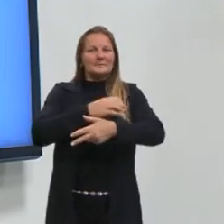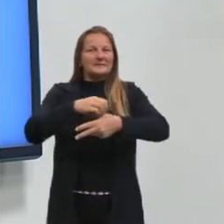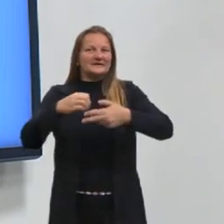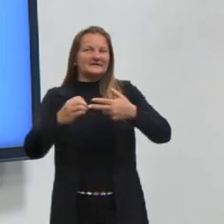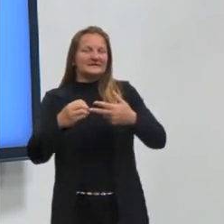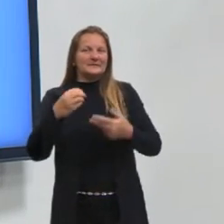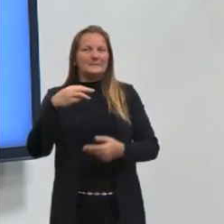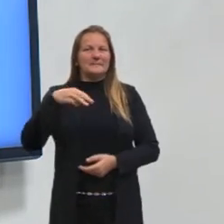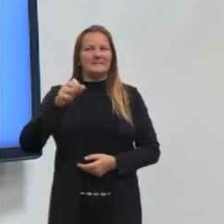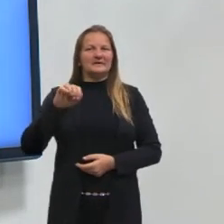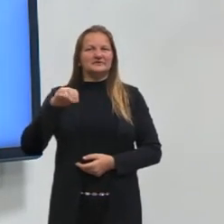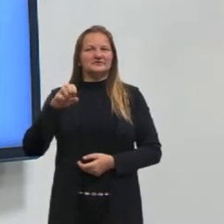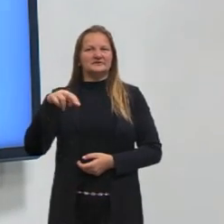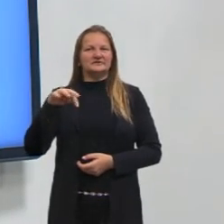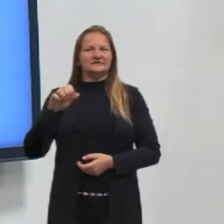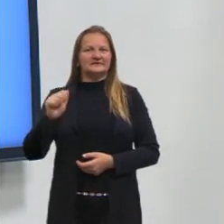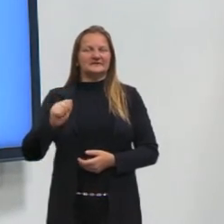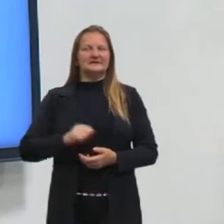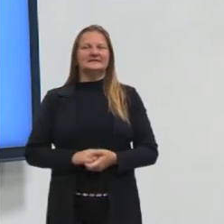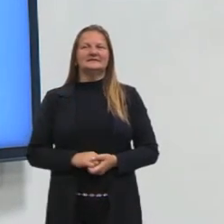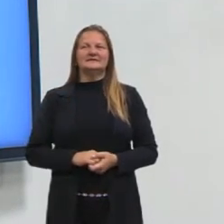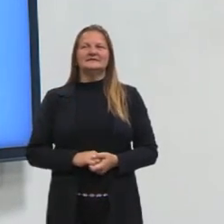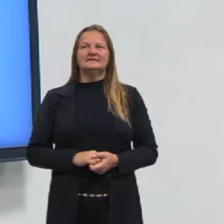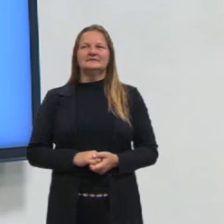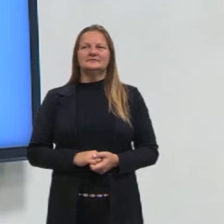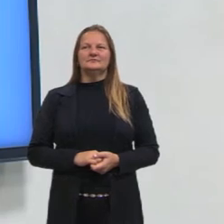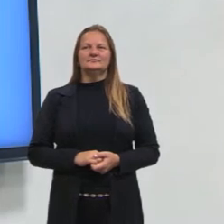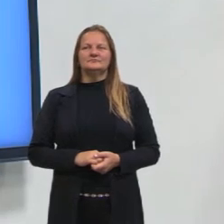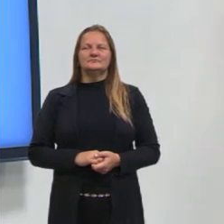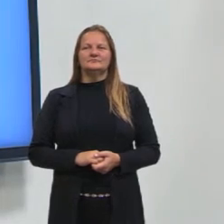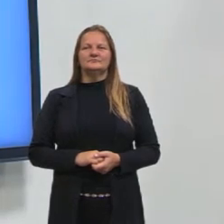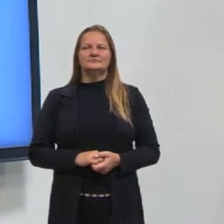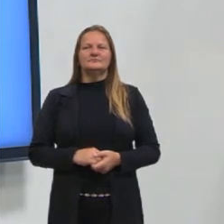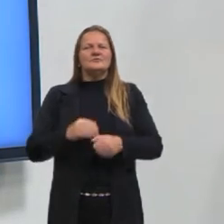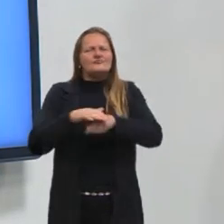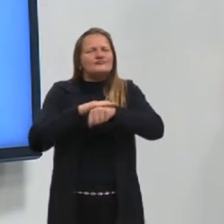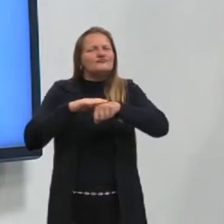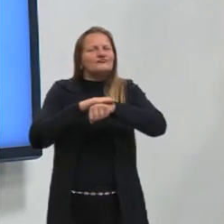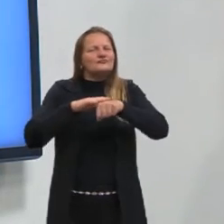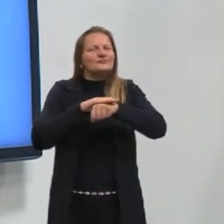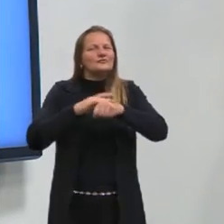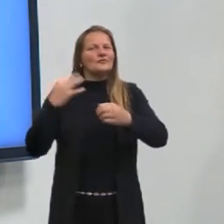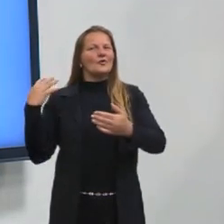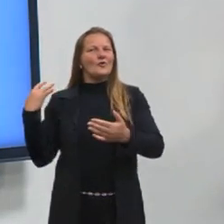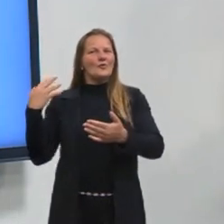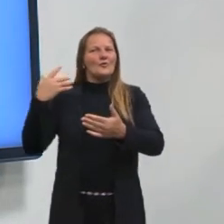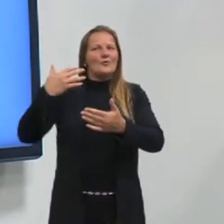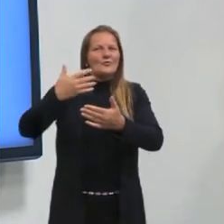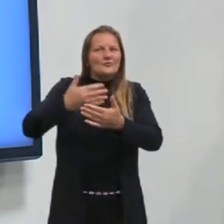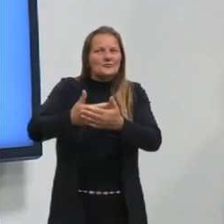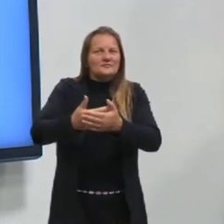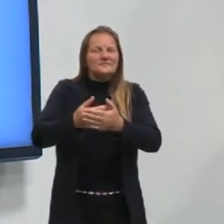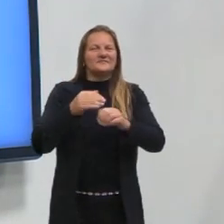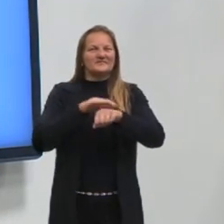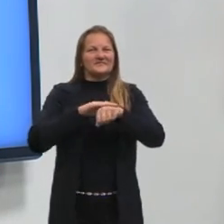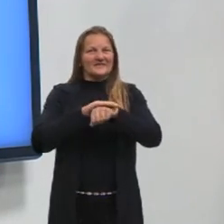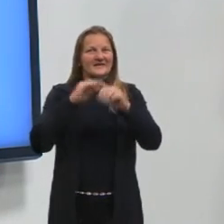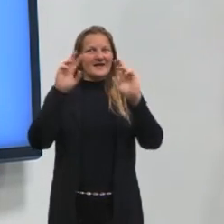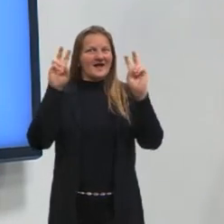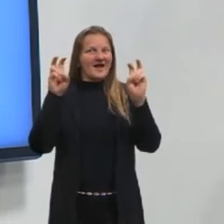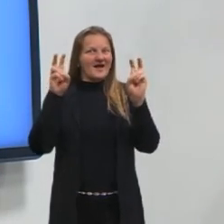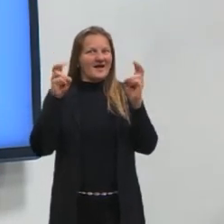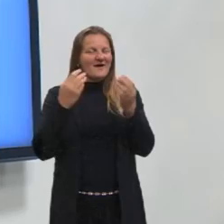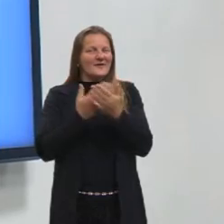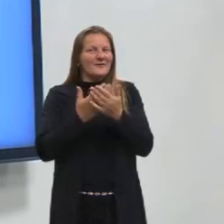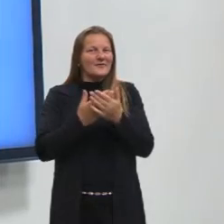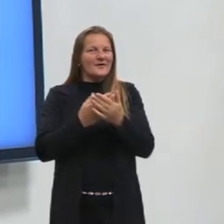magenta. Bom, então a gente já vem falando, né, em algumas aulas sobre a temática de ondulatória.